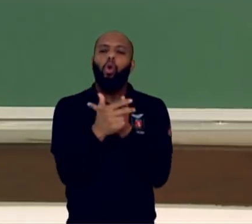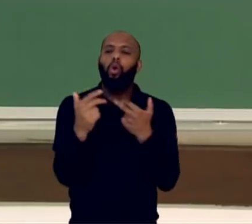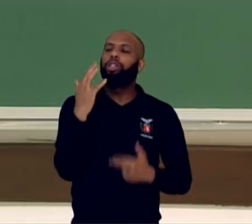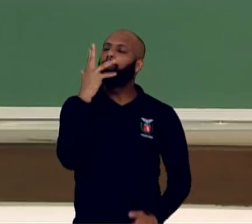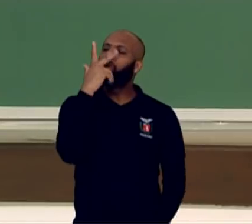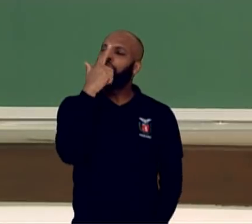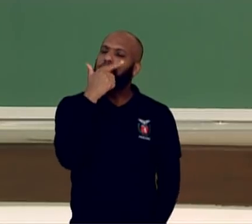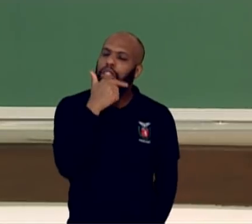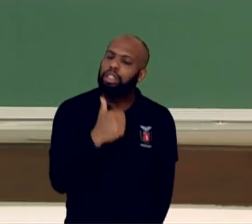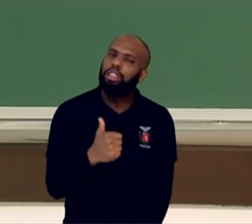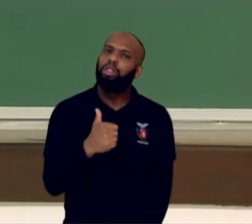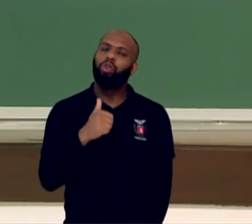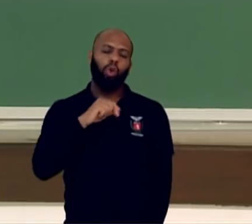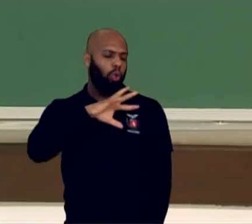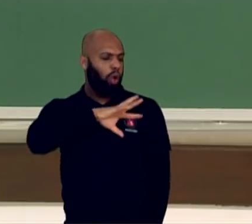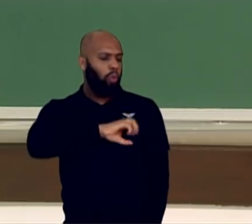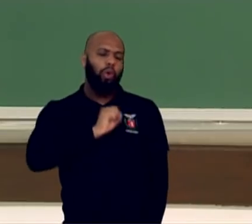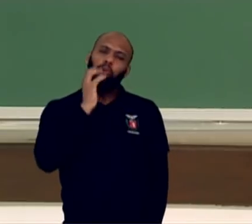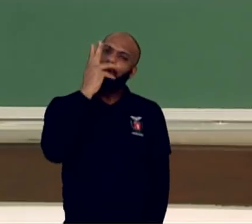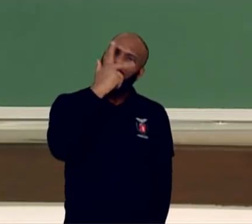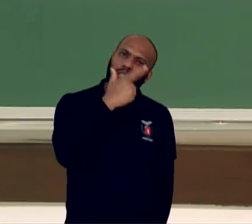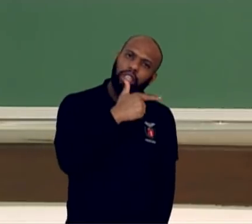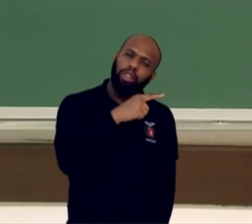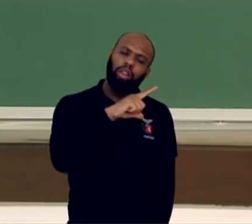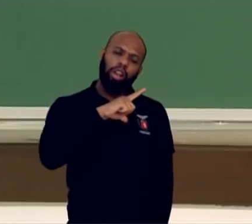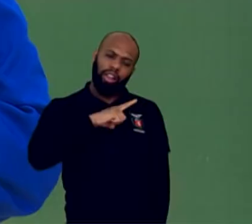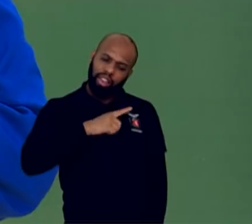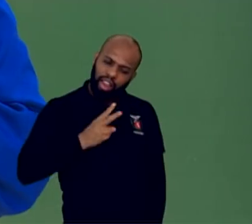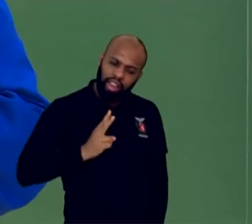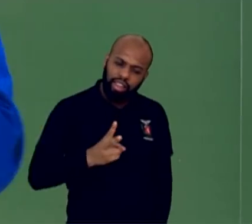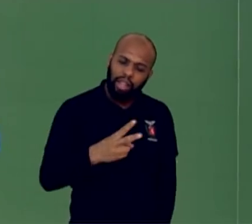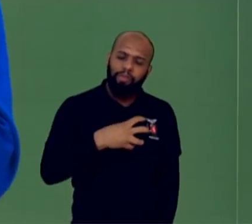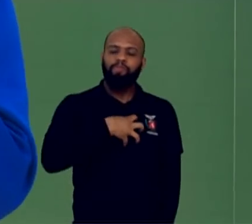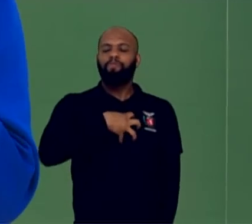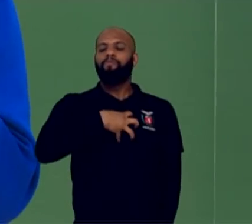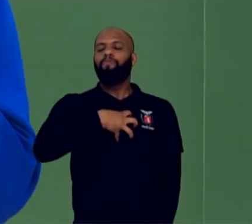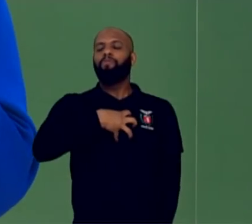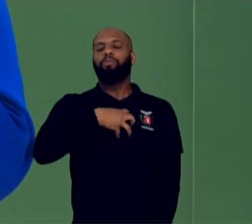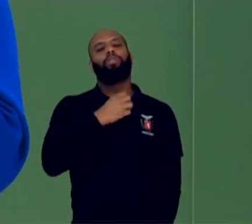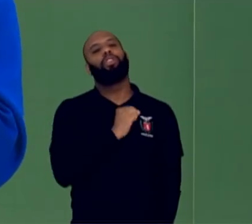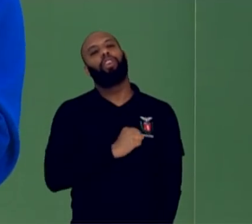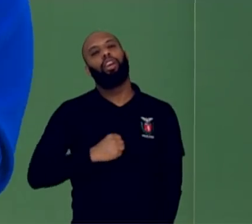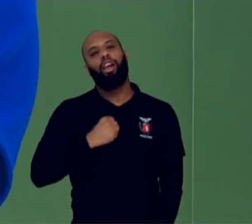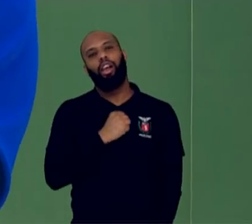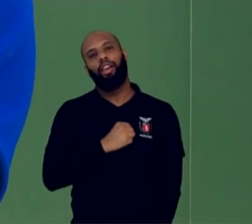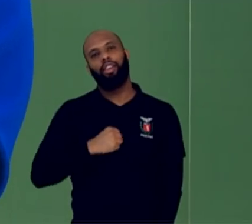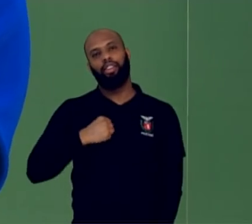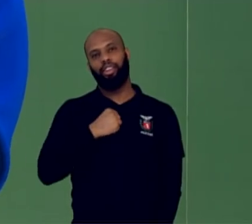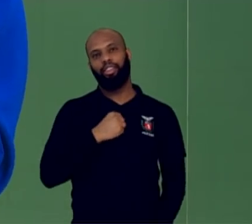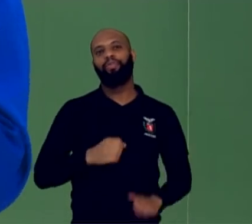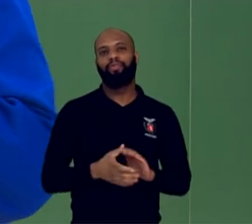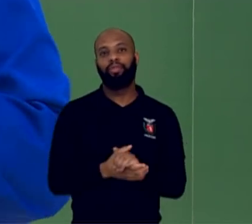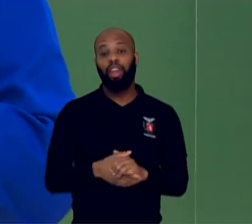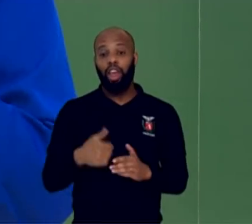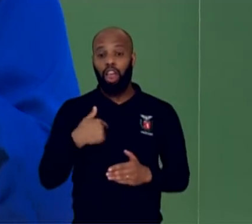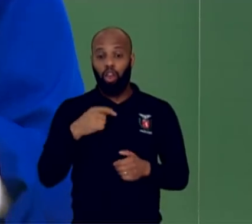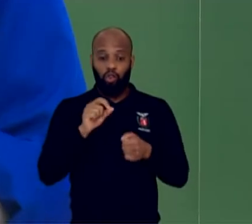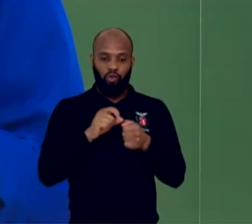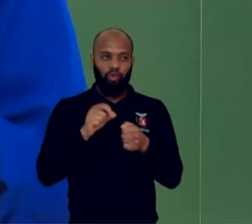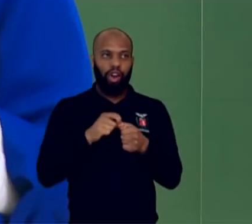amor perfeito, uma coisa bonita, nasce sempre uma saudade. De certa forma, como que se eu criasse